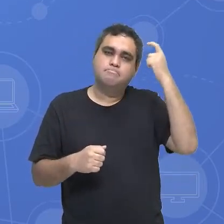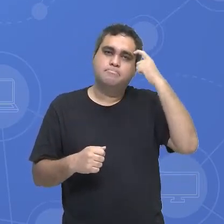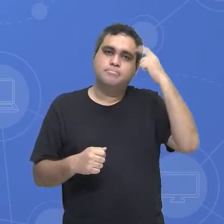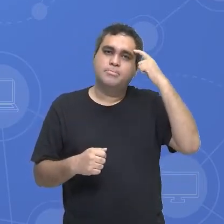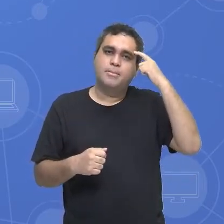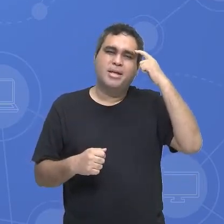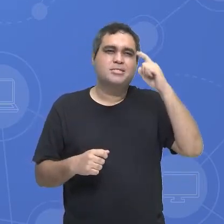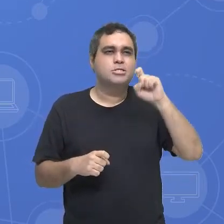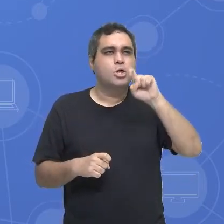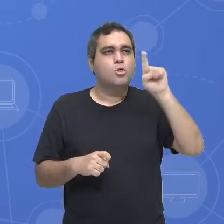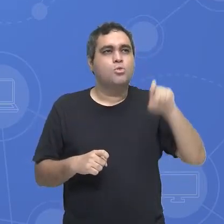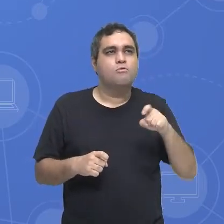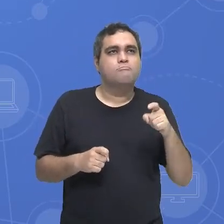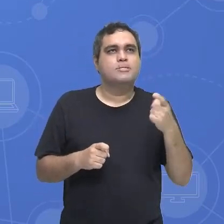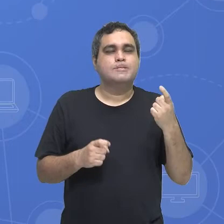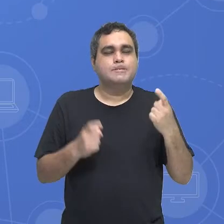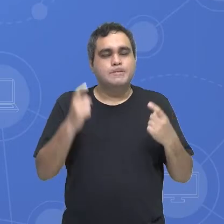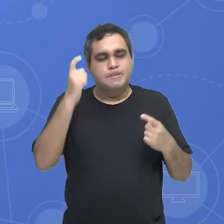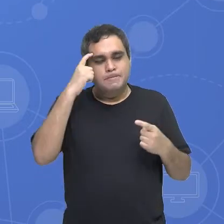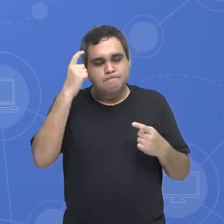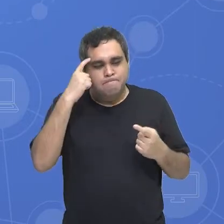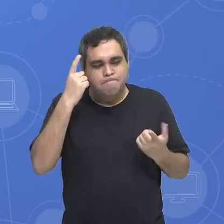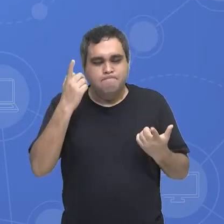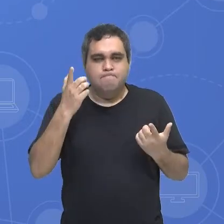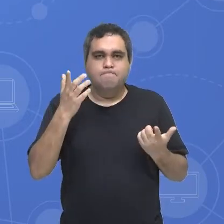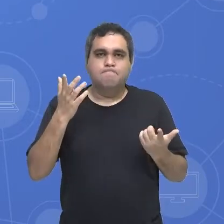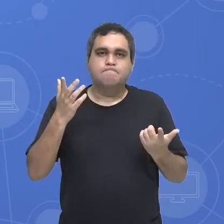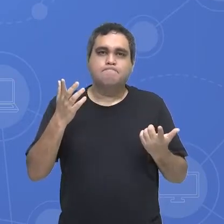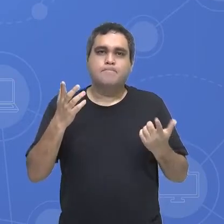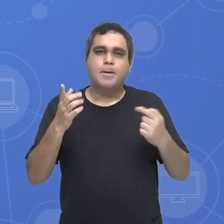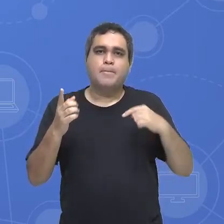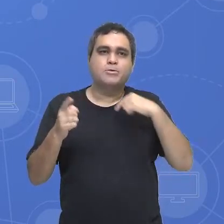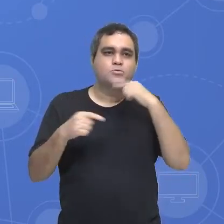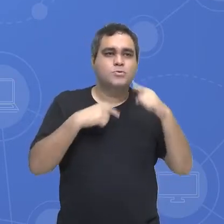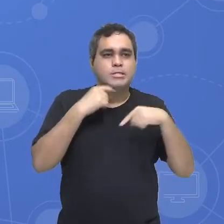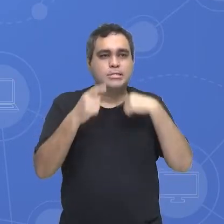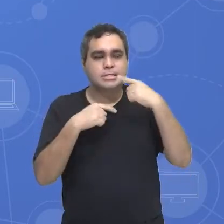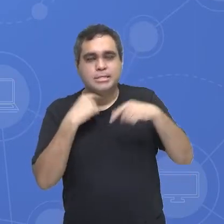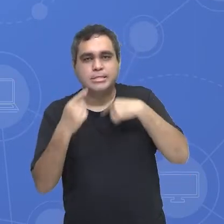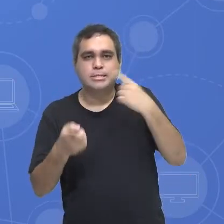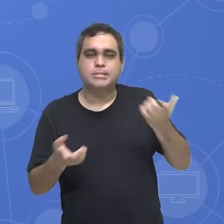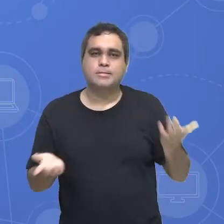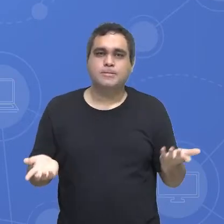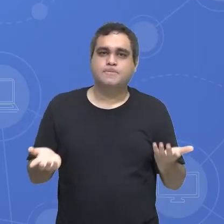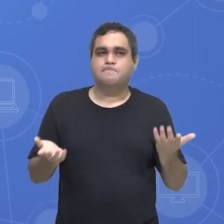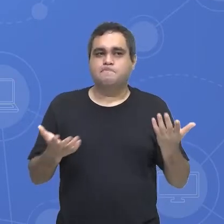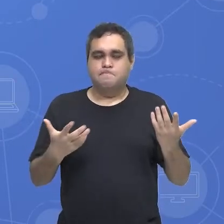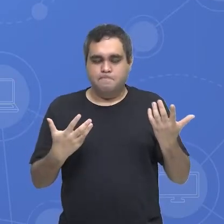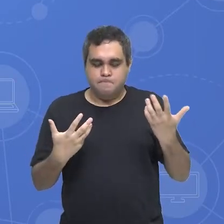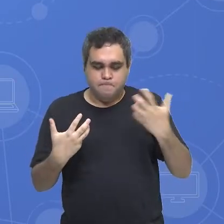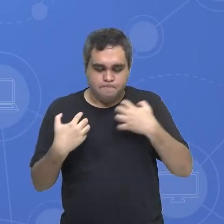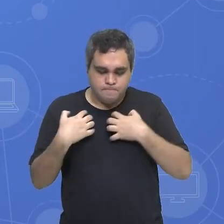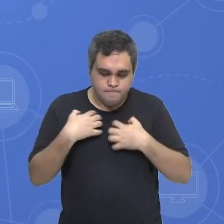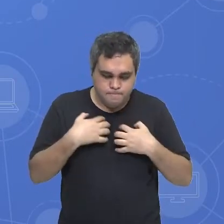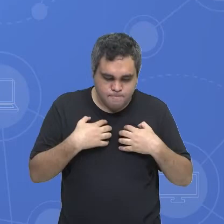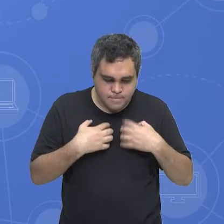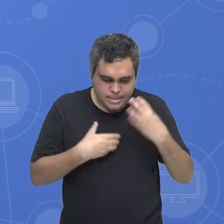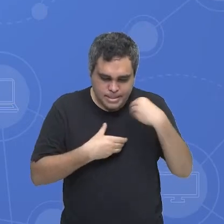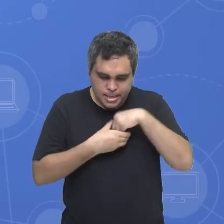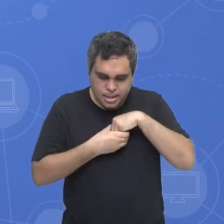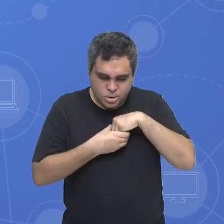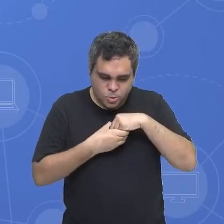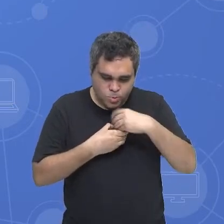que vão aparecer aí, todas essas incertezas, todos esses questionamentos que você vai fazendo dentro de você mesmo, na sua